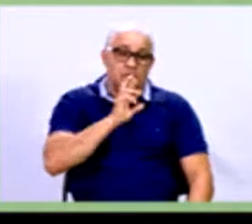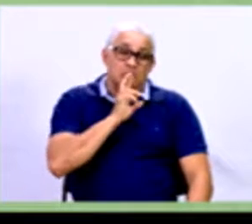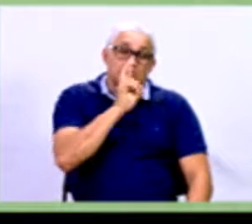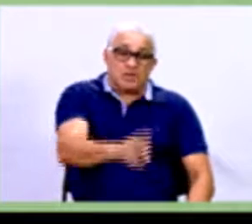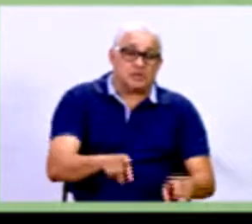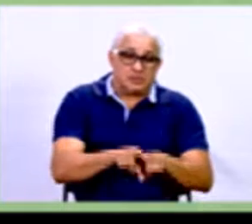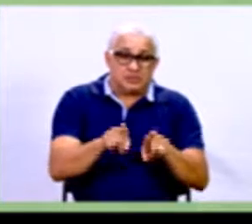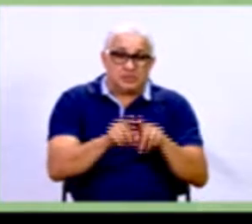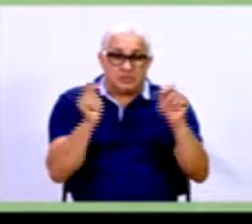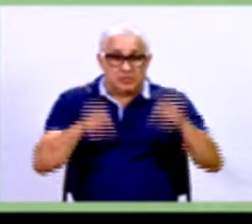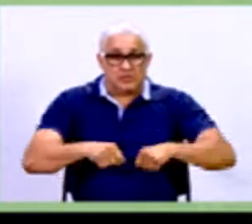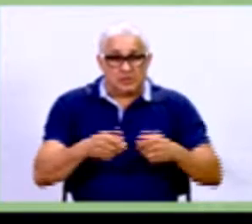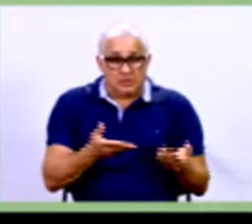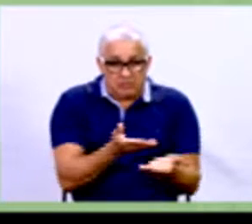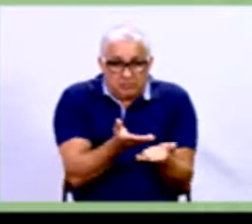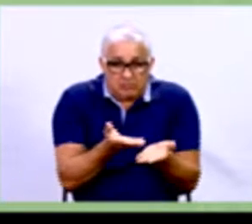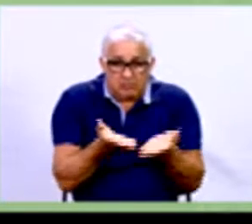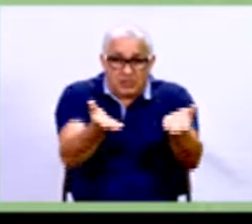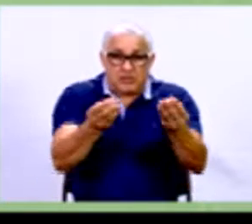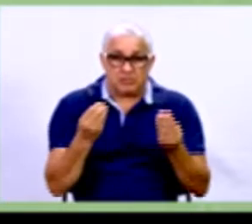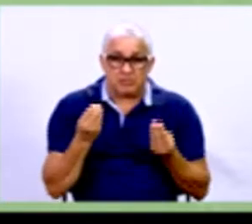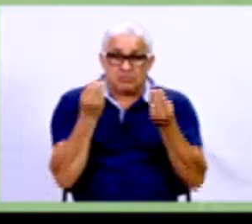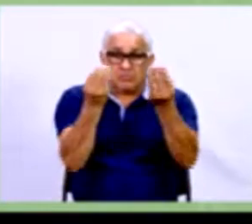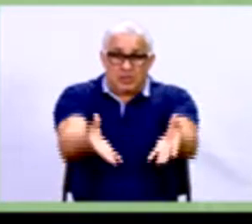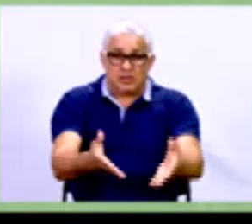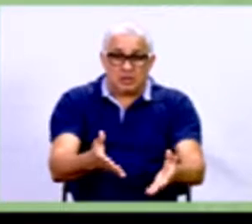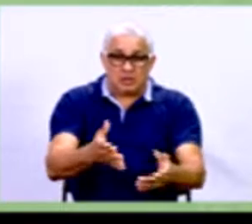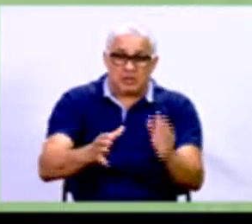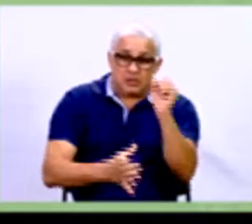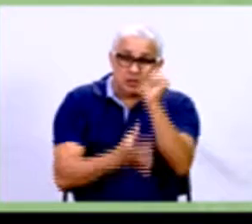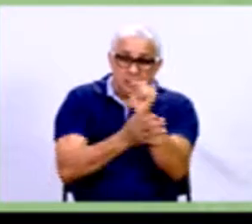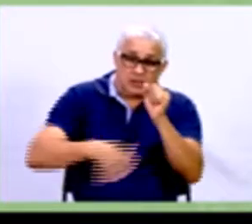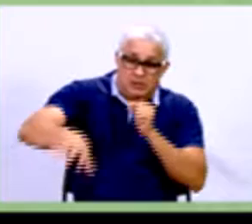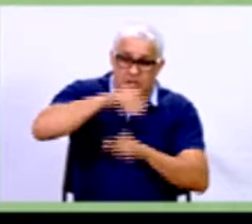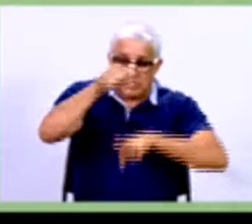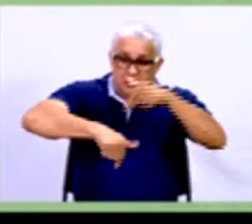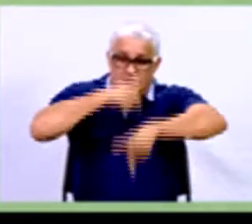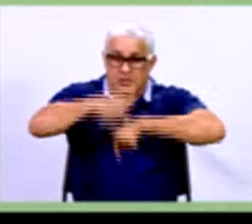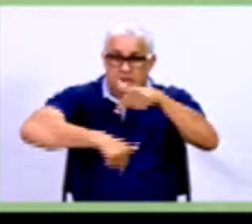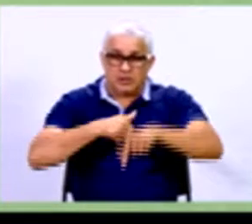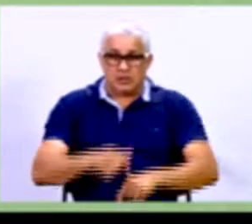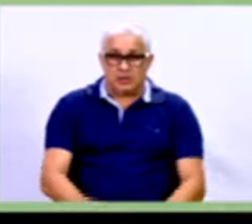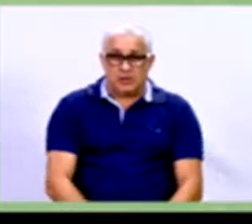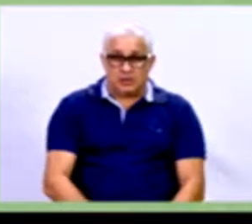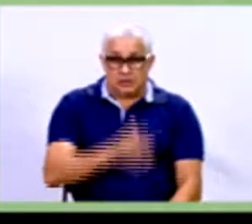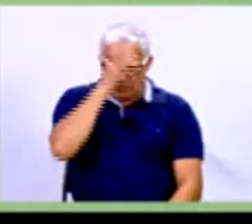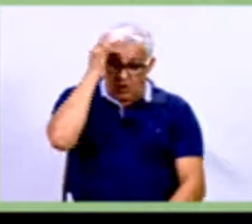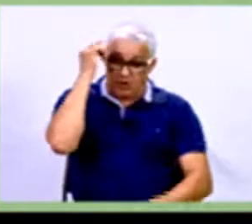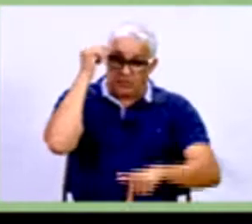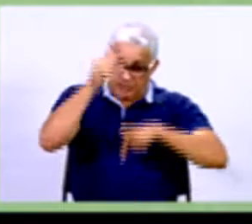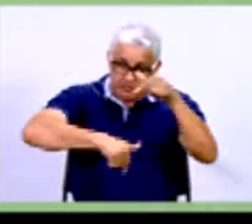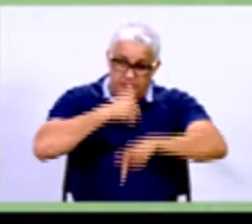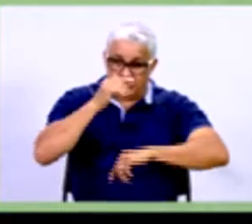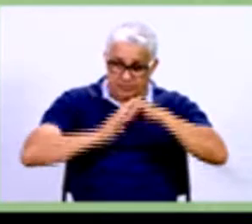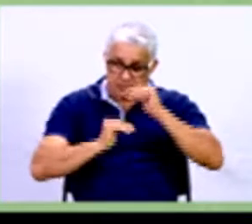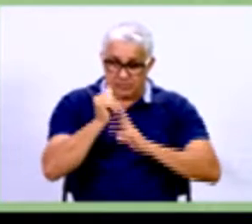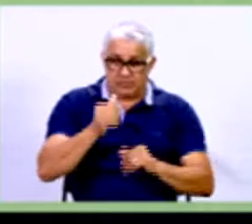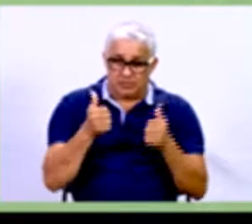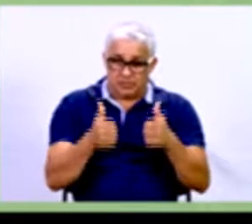oferecer mais segurança no local de trabalho e ao trabalhador, certo?